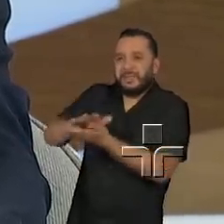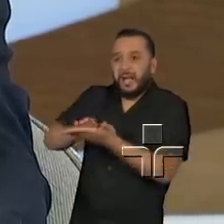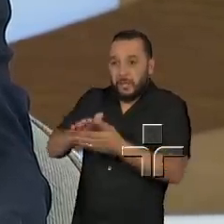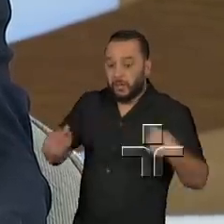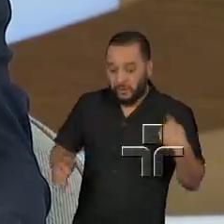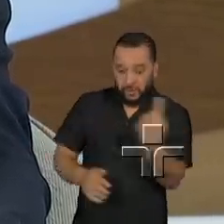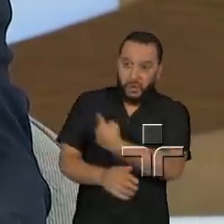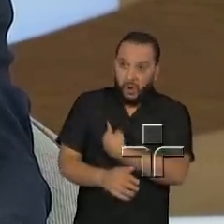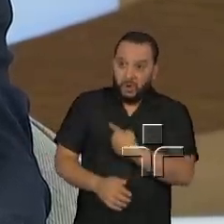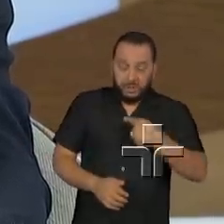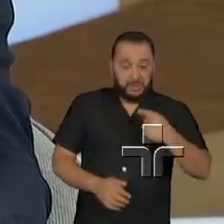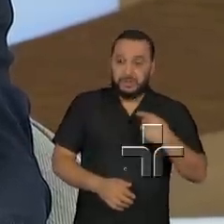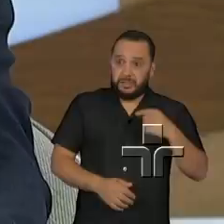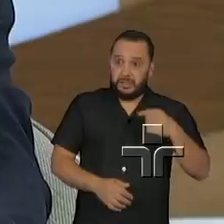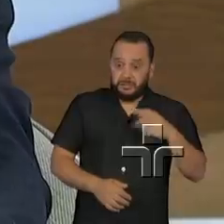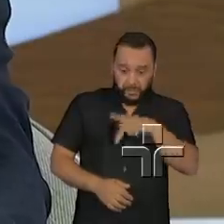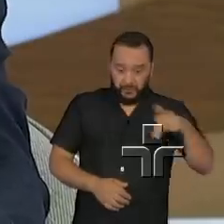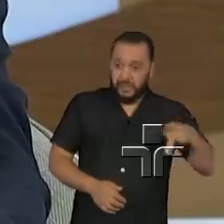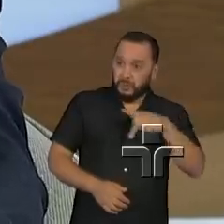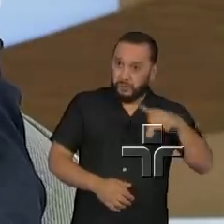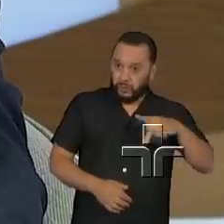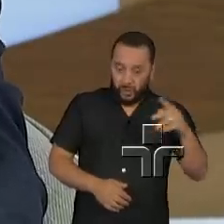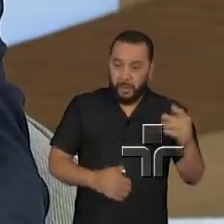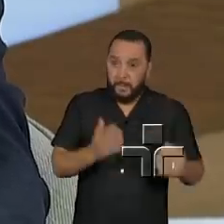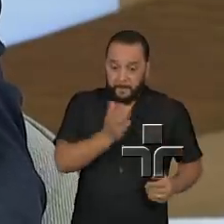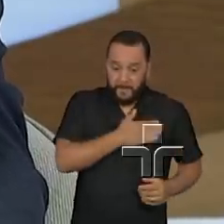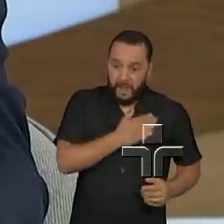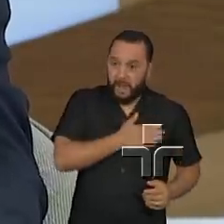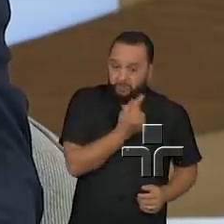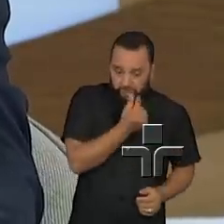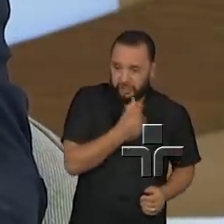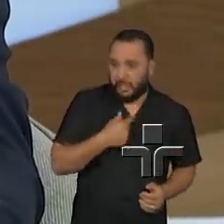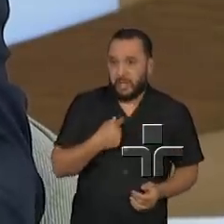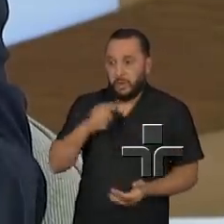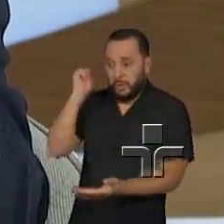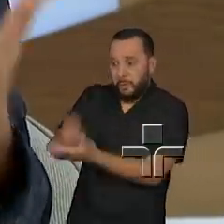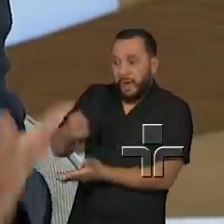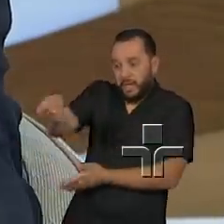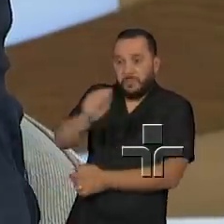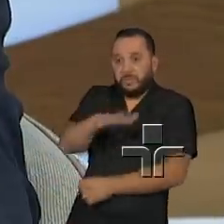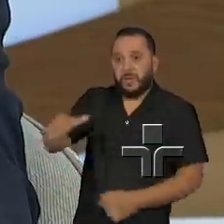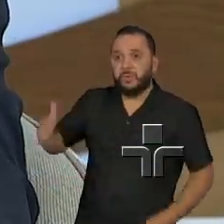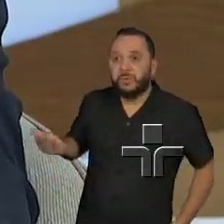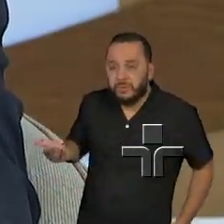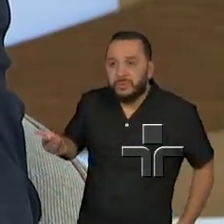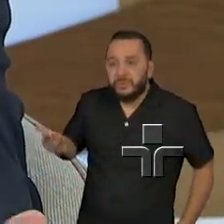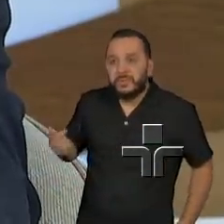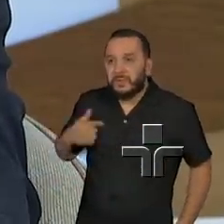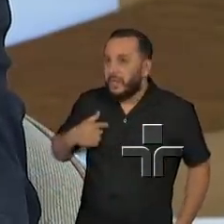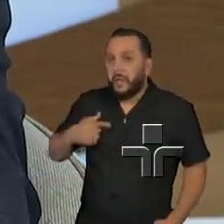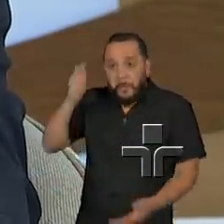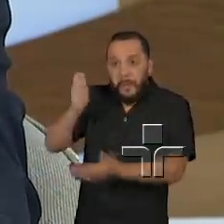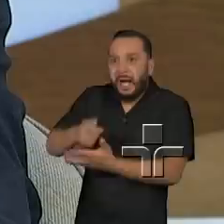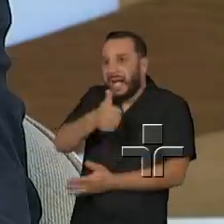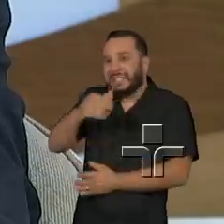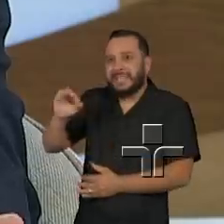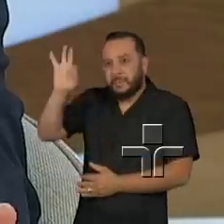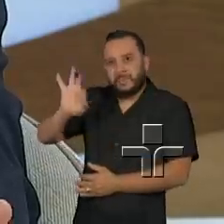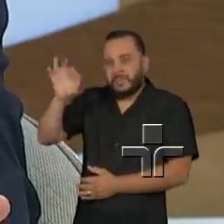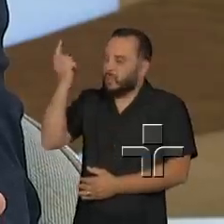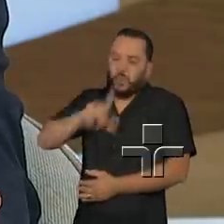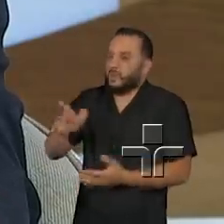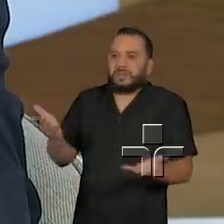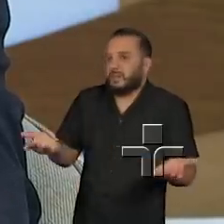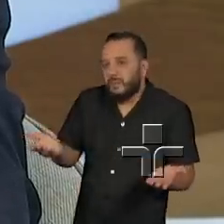alunos com recursos próprios, tirando do bolso a bolsa que eles não têm. Evidentemente, a gente não consegue pagar a bolsa integral. Então, as pessoas estão trabalhando com